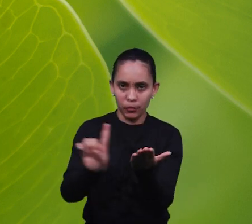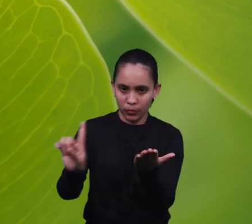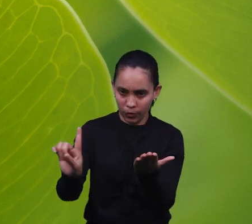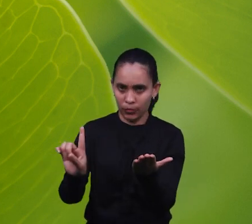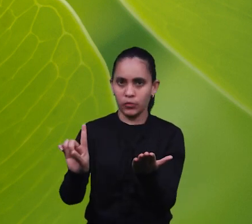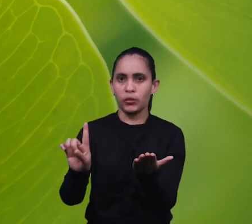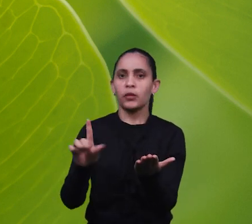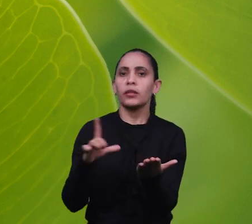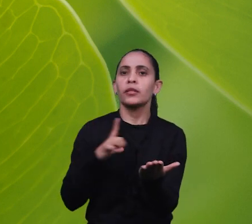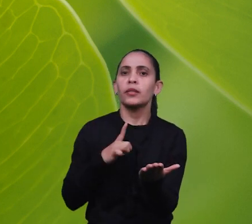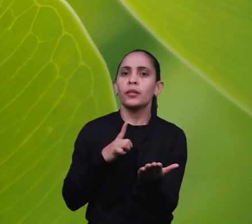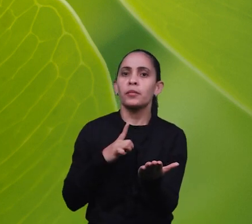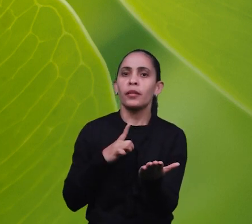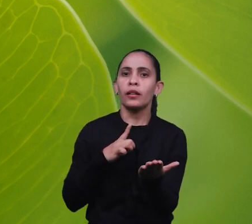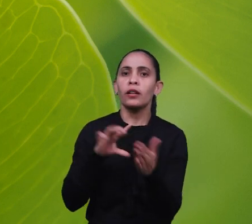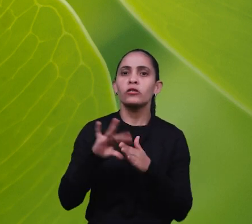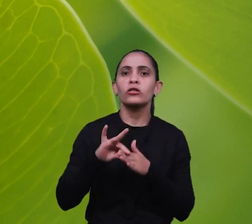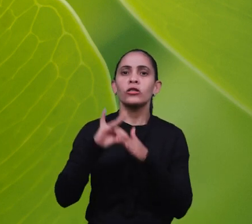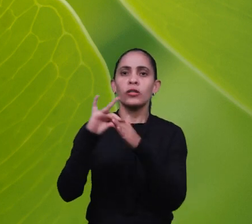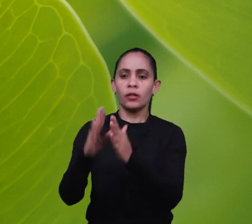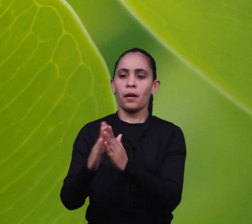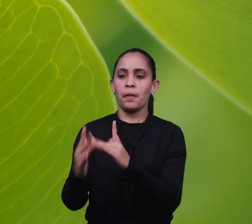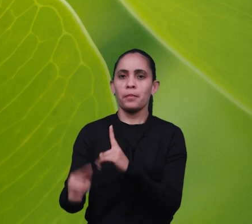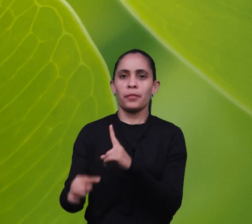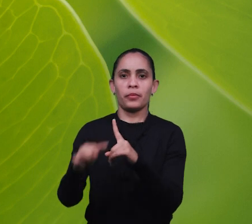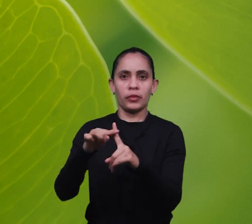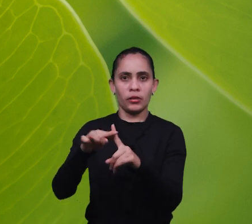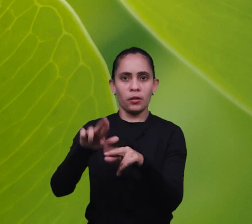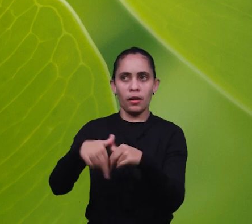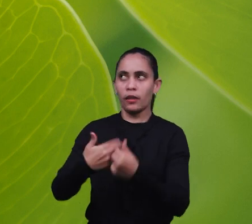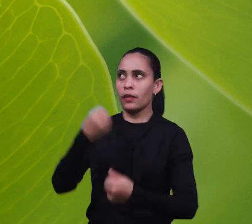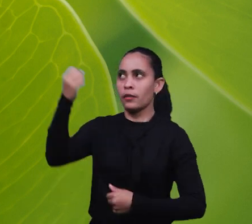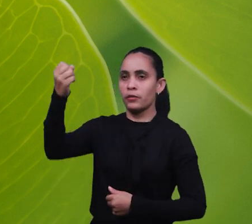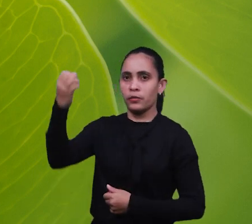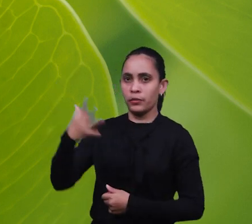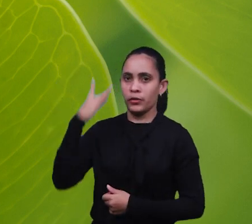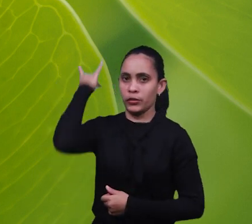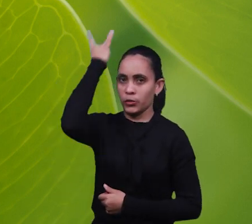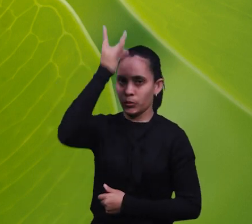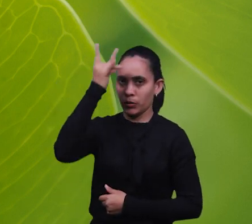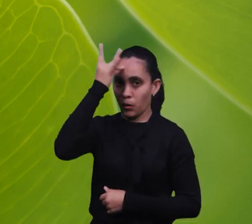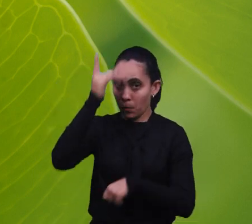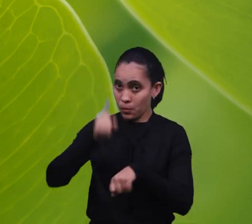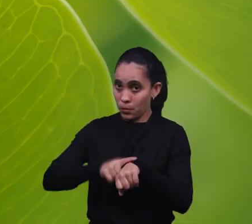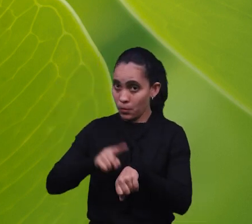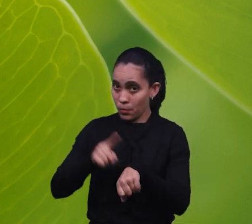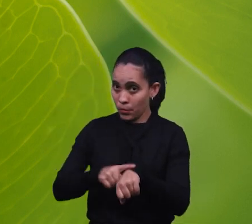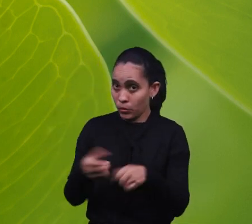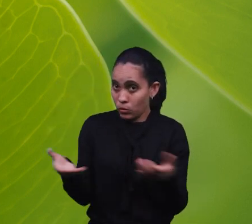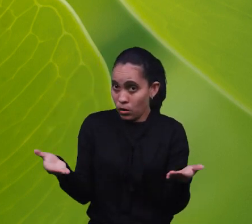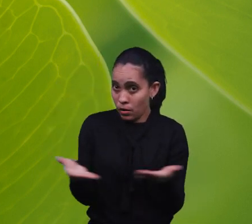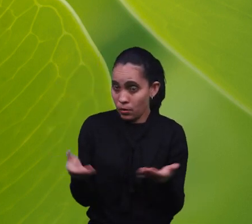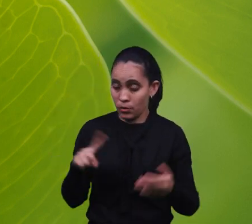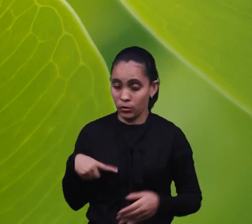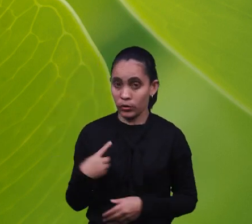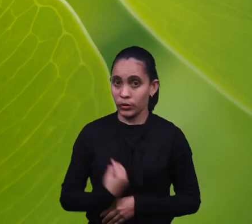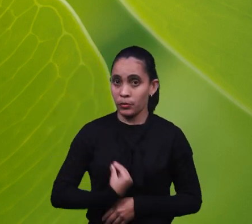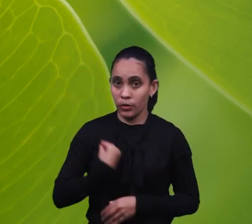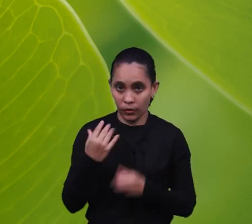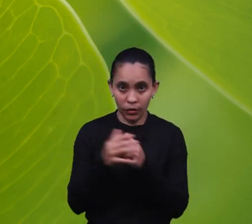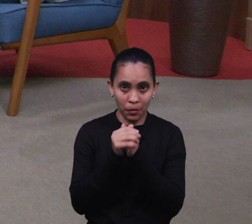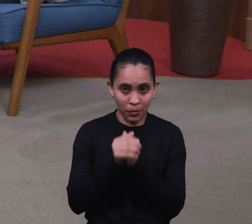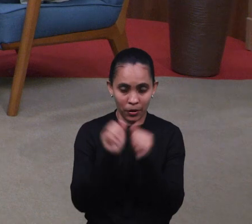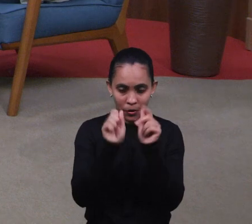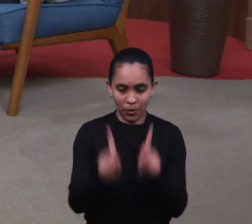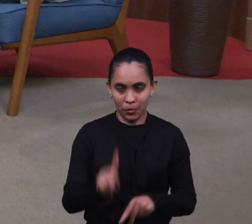direção para a igreja sobre a revelação do Espírito Santo neste momento que estamos vivendo. Amém? A paz do Senhor